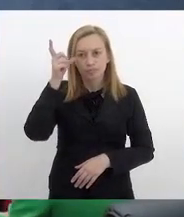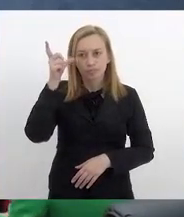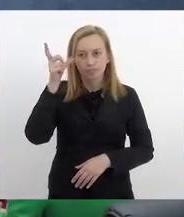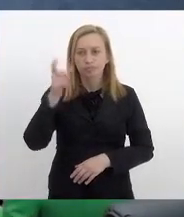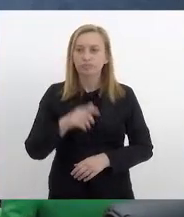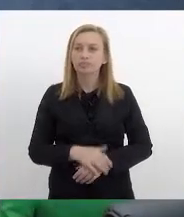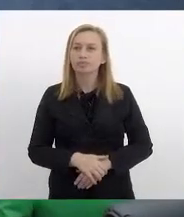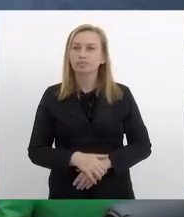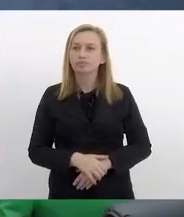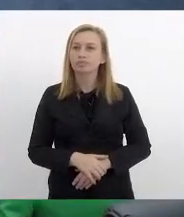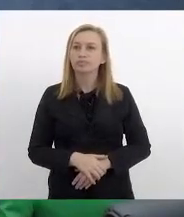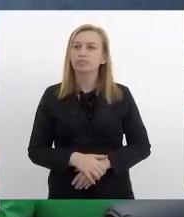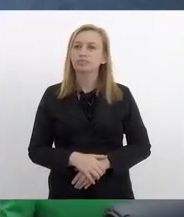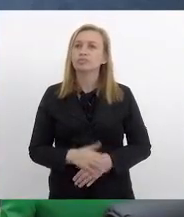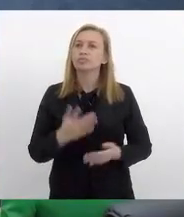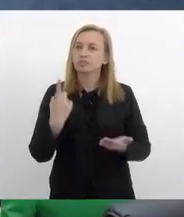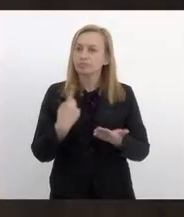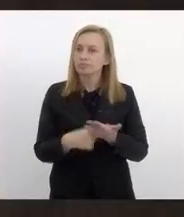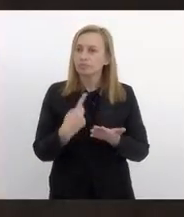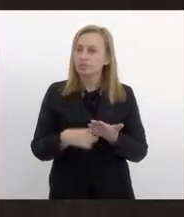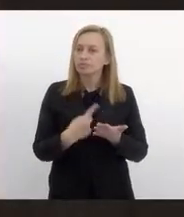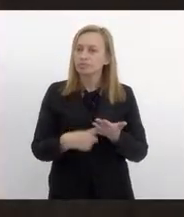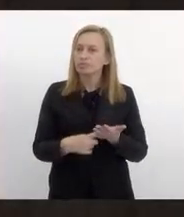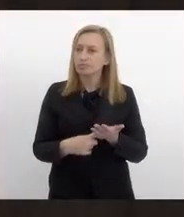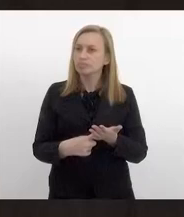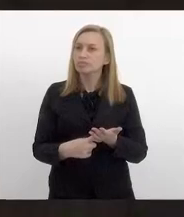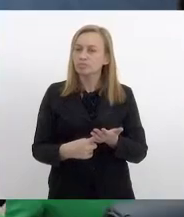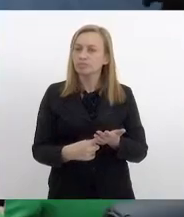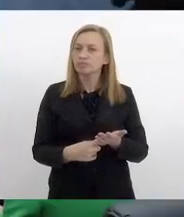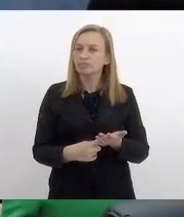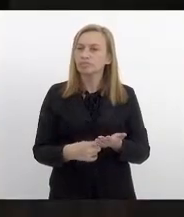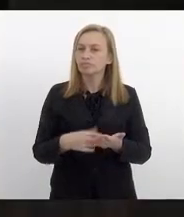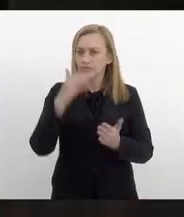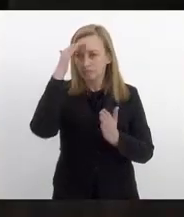a gente cumprindo o acordo, estamos retirando as emendas.